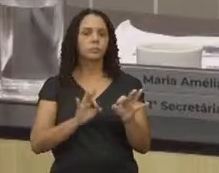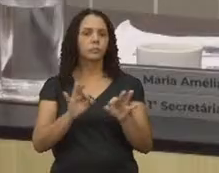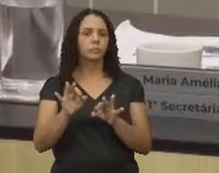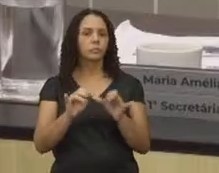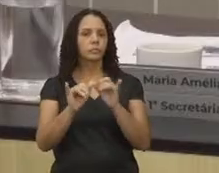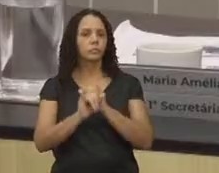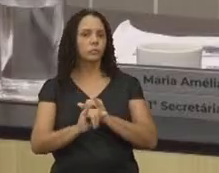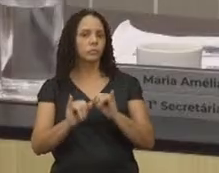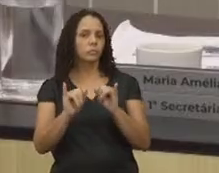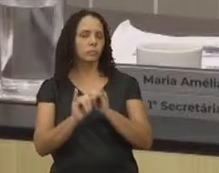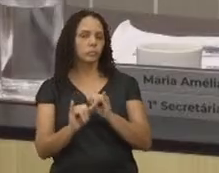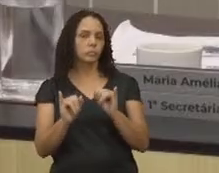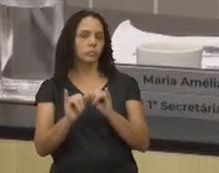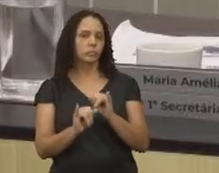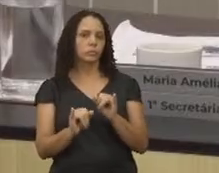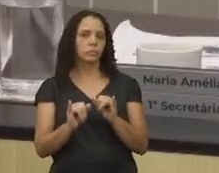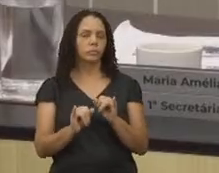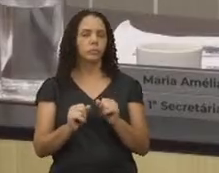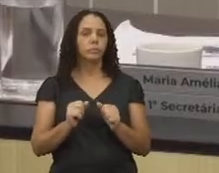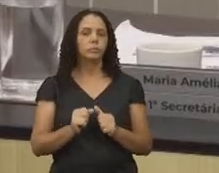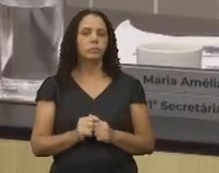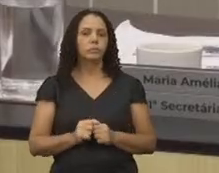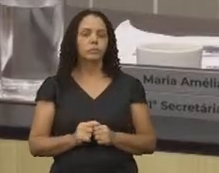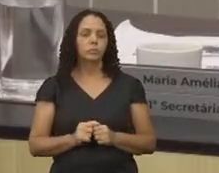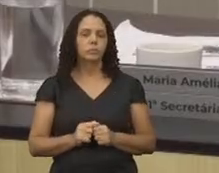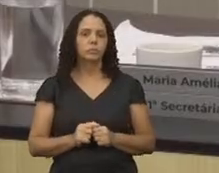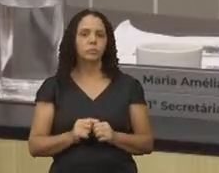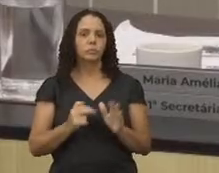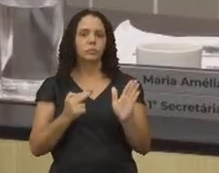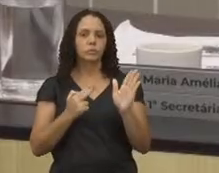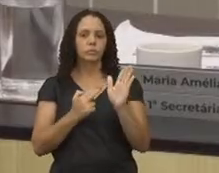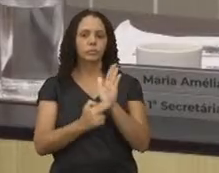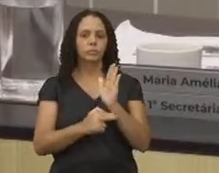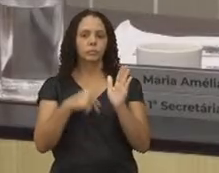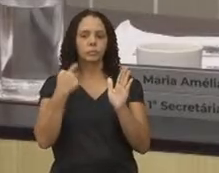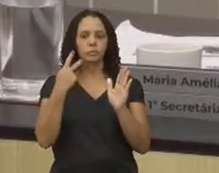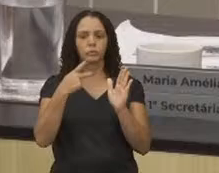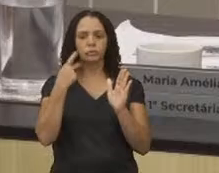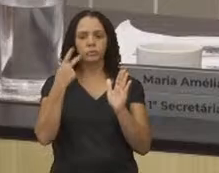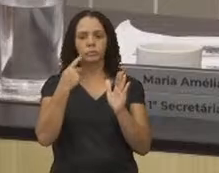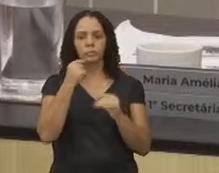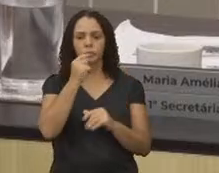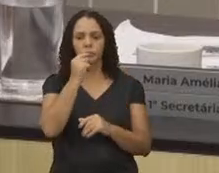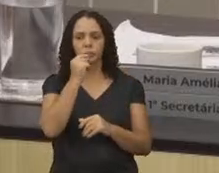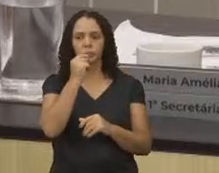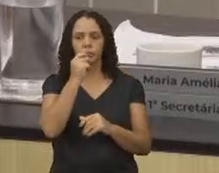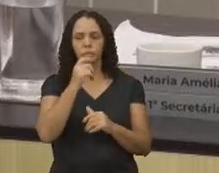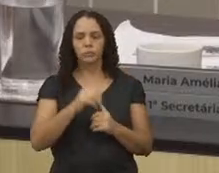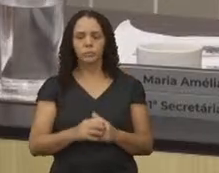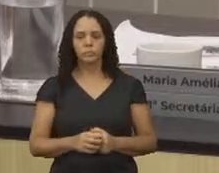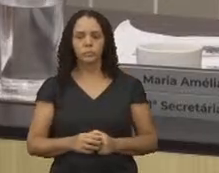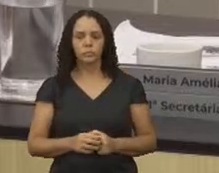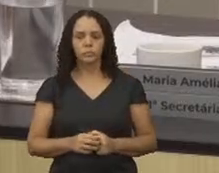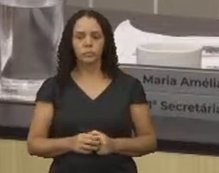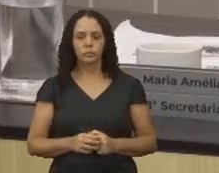habituais para a divulgação da presente manifestação. Autoria, vereador Neto Alves.